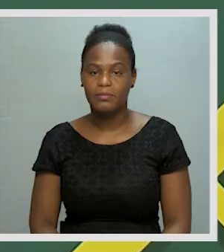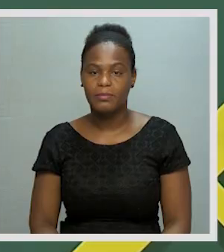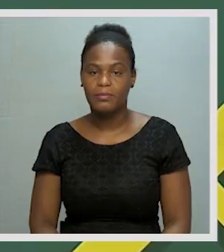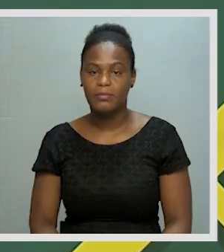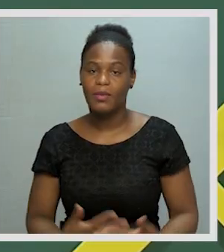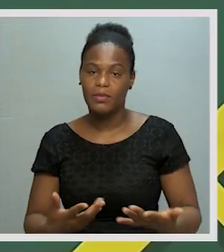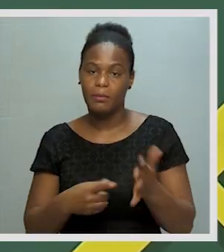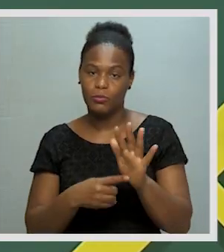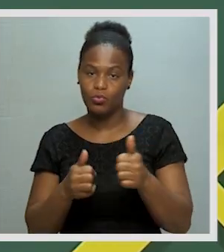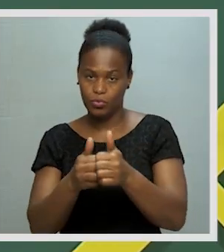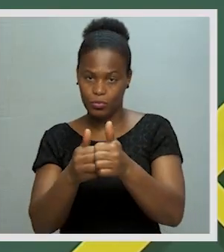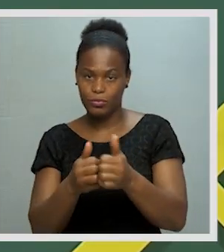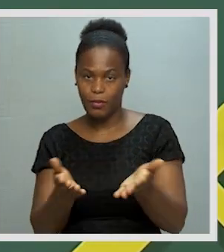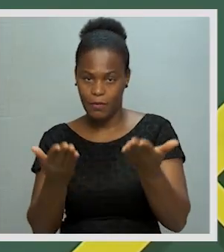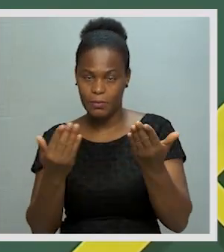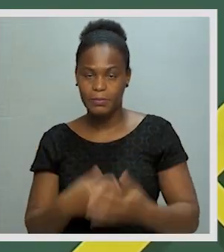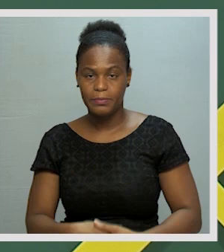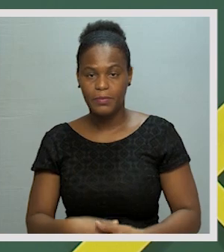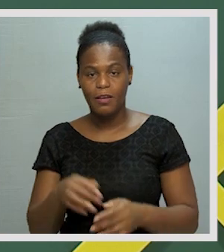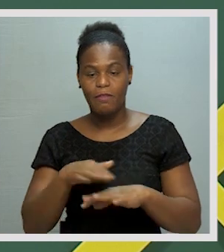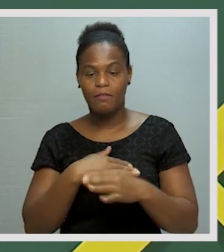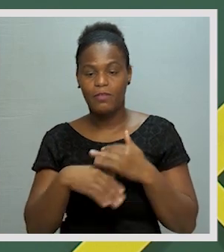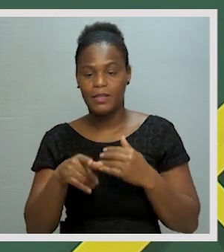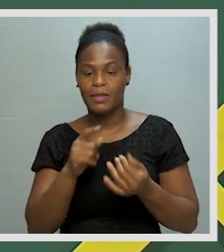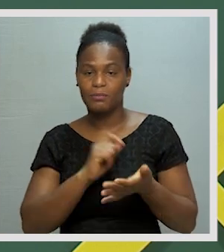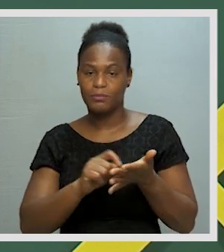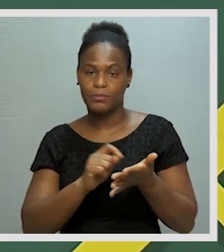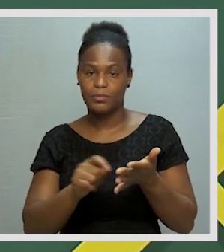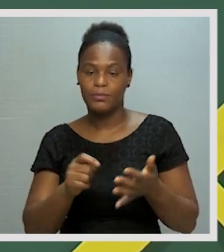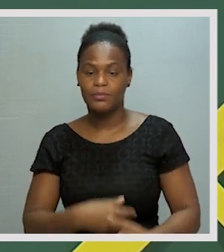exato, 8 dezenas. Conseguiram?